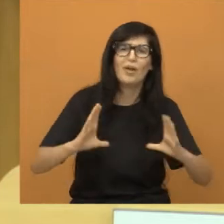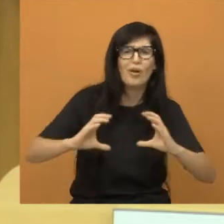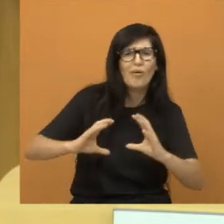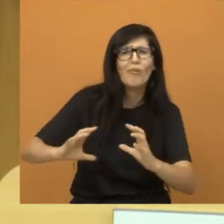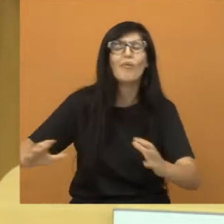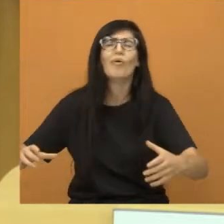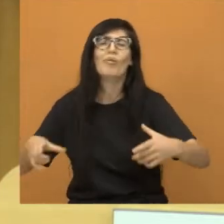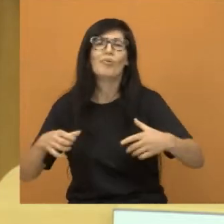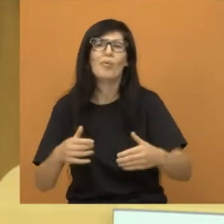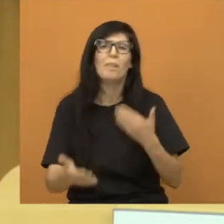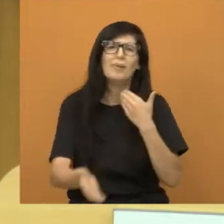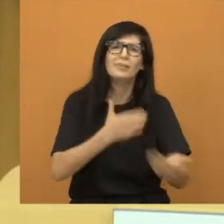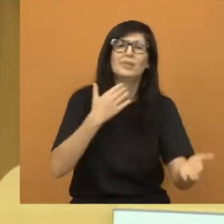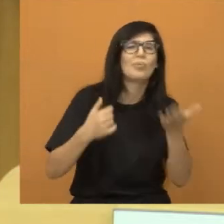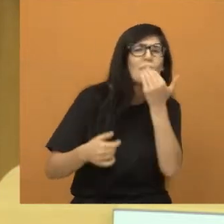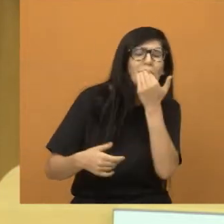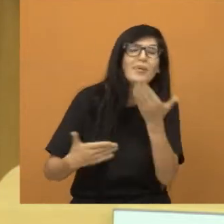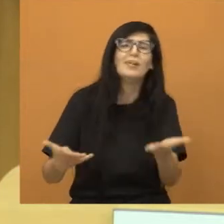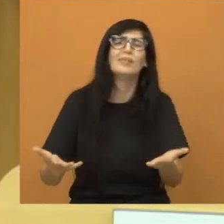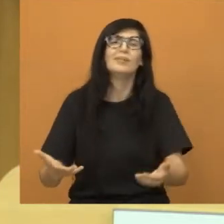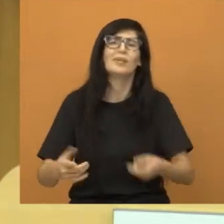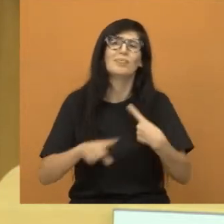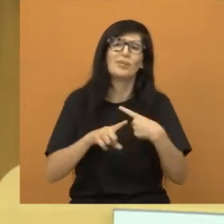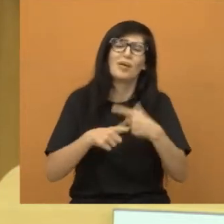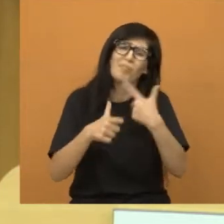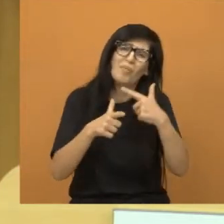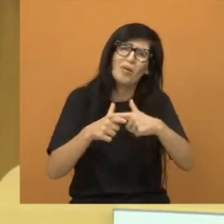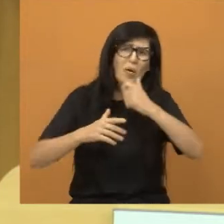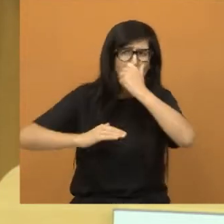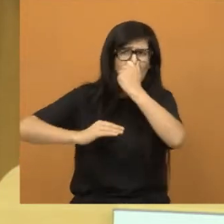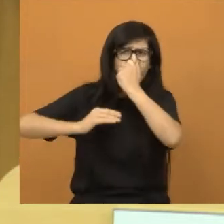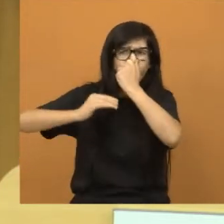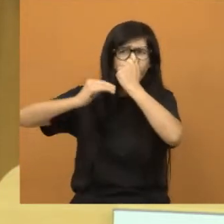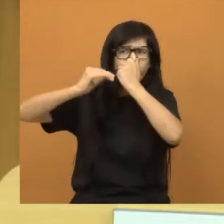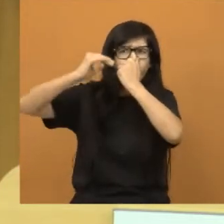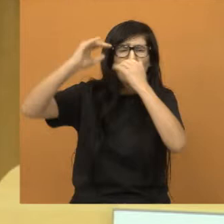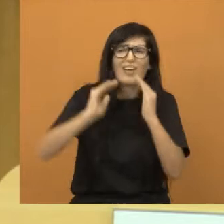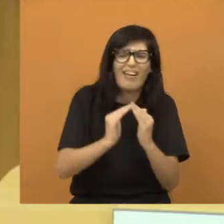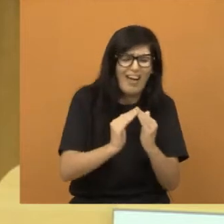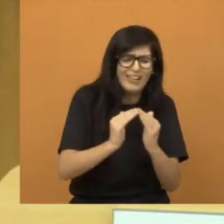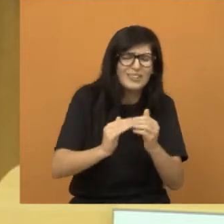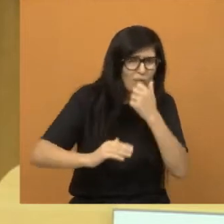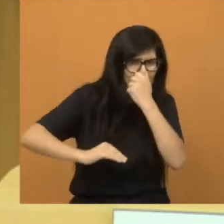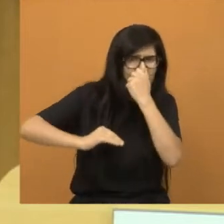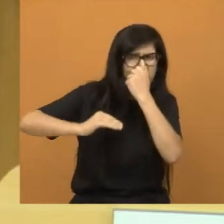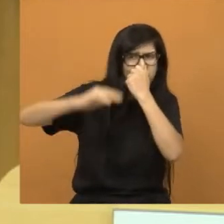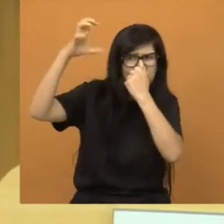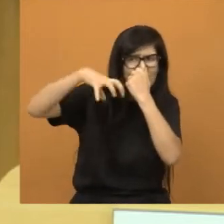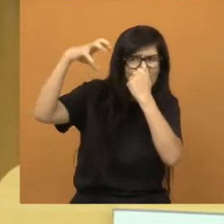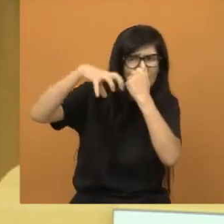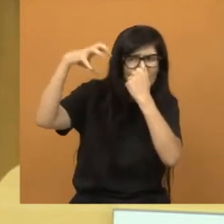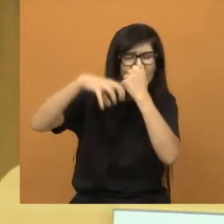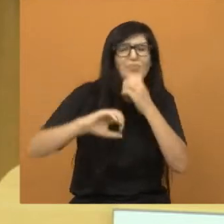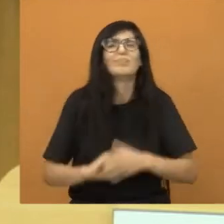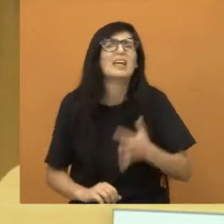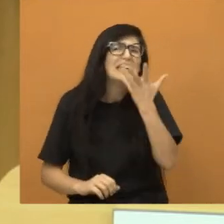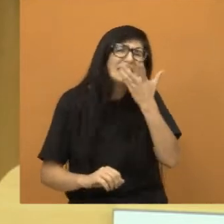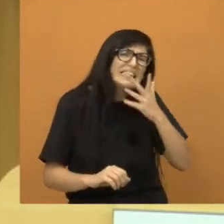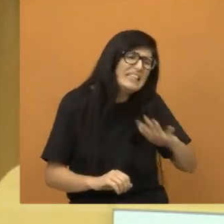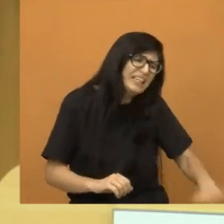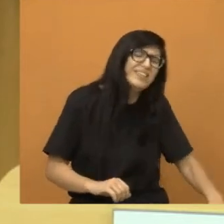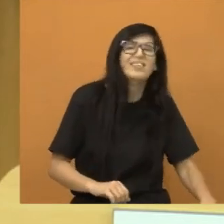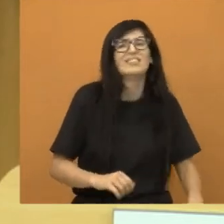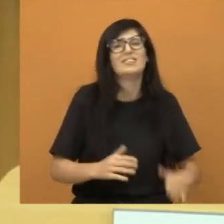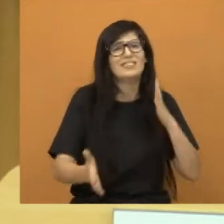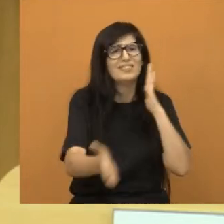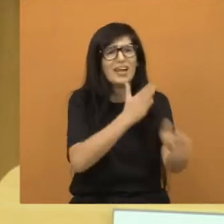perderam alimentos, uma tragédia que aconteceu na nossa cidade nesses dias. Crianças tiveram saído das